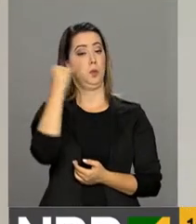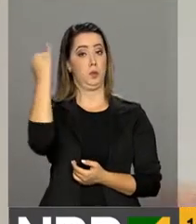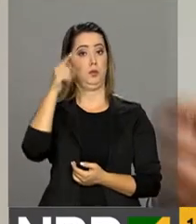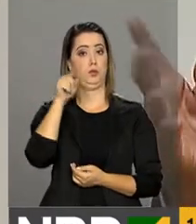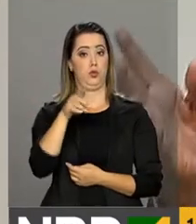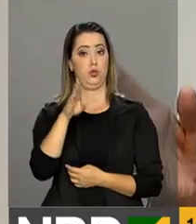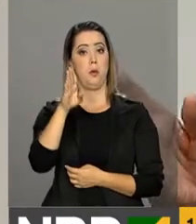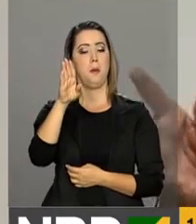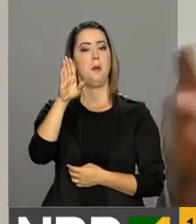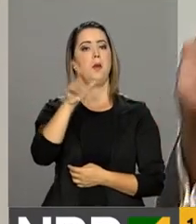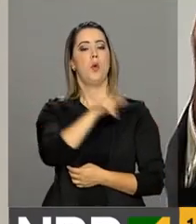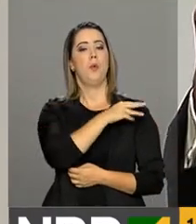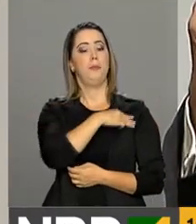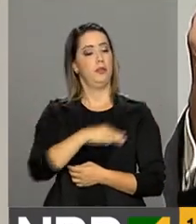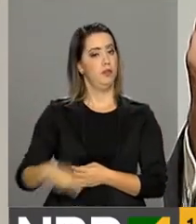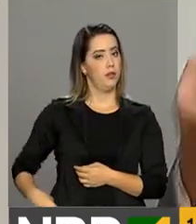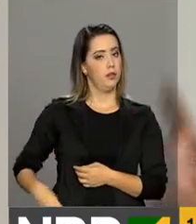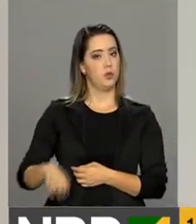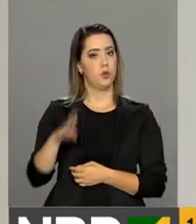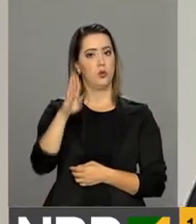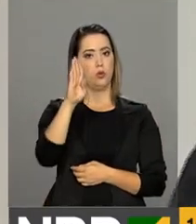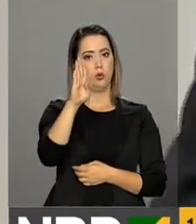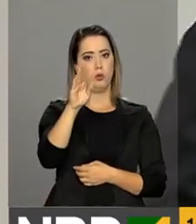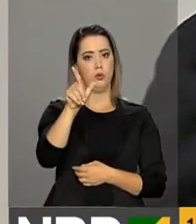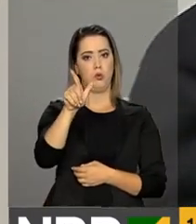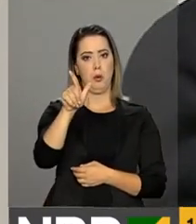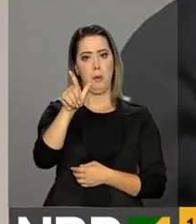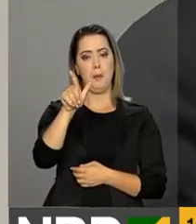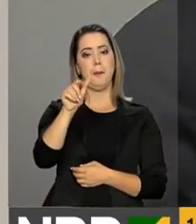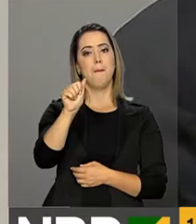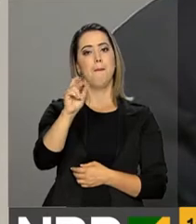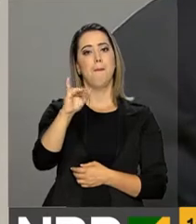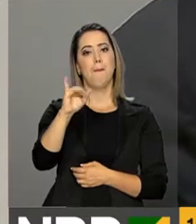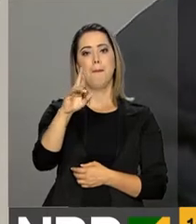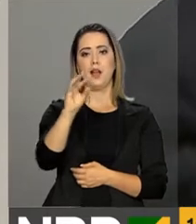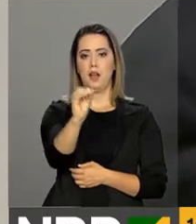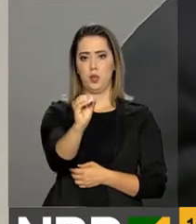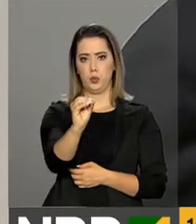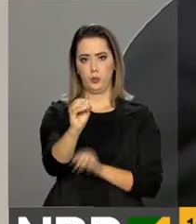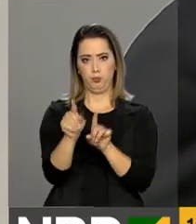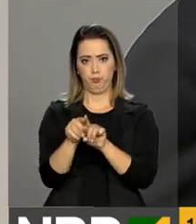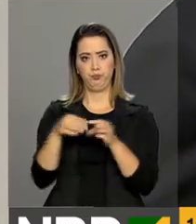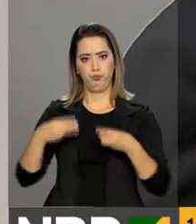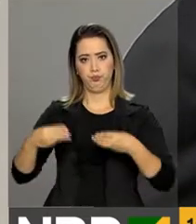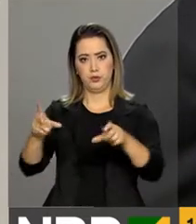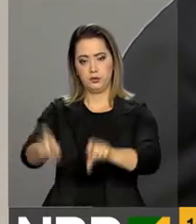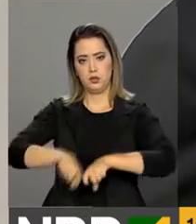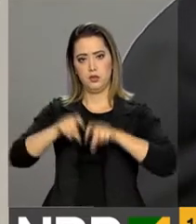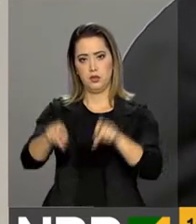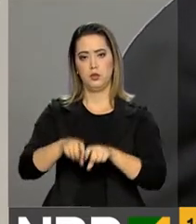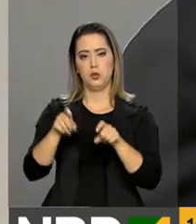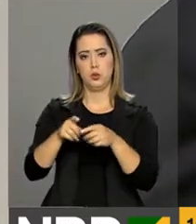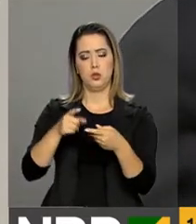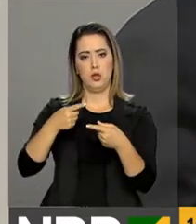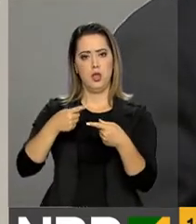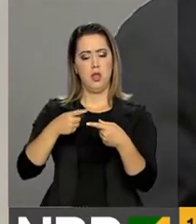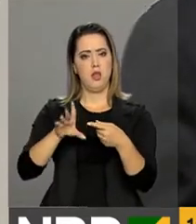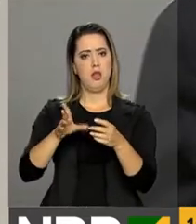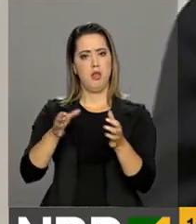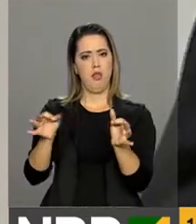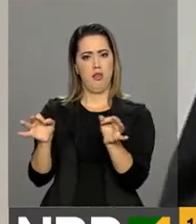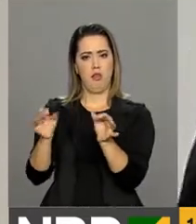goleiro márcio e eliminou mais 93 exigências que datavam de de anos de 20 e 30 anos que